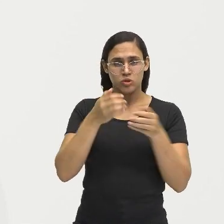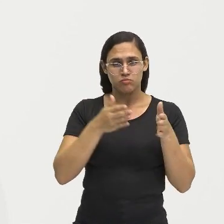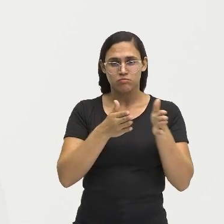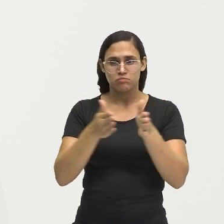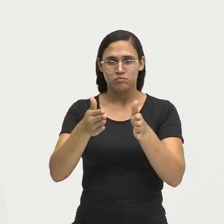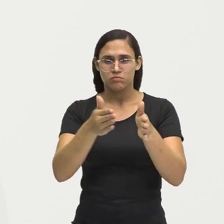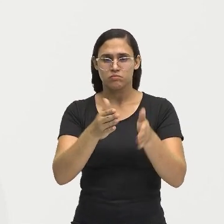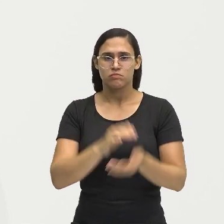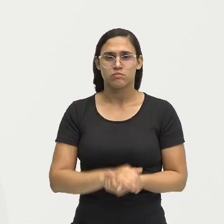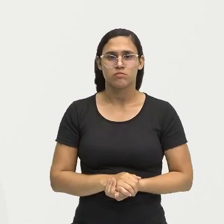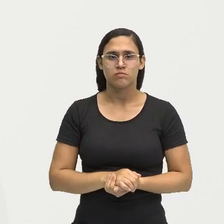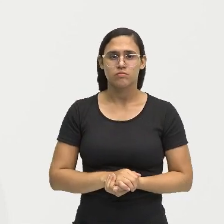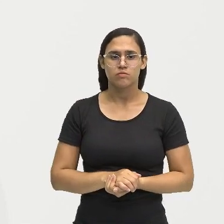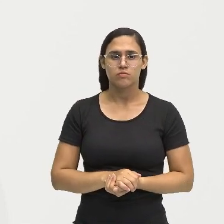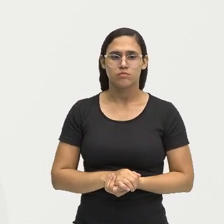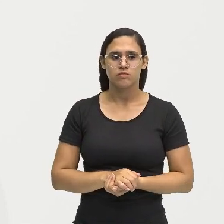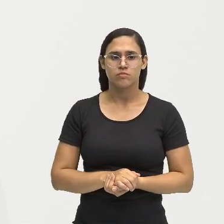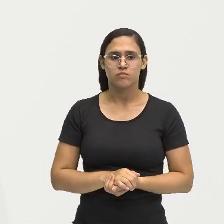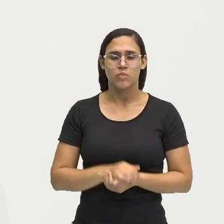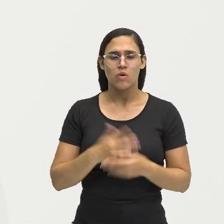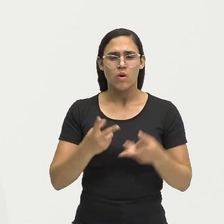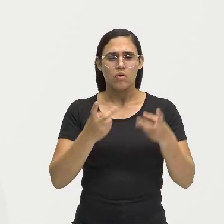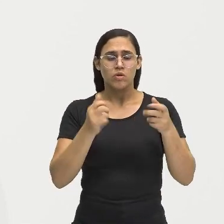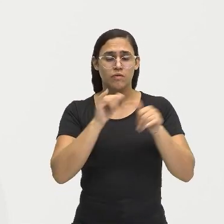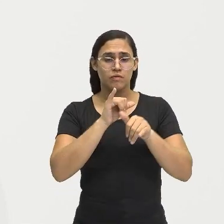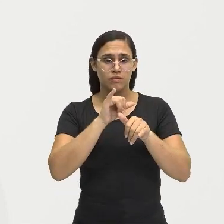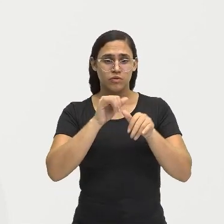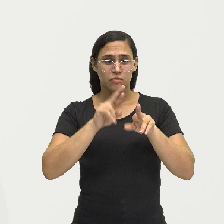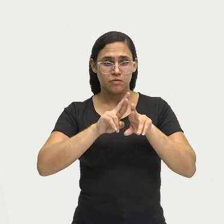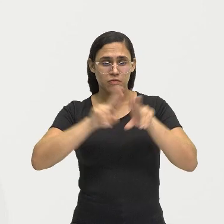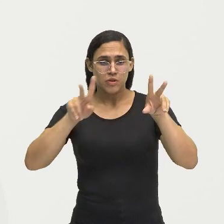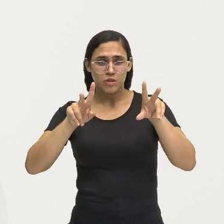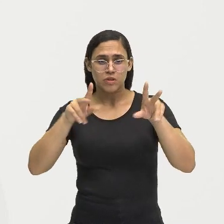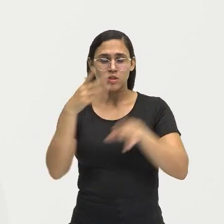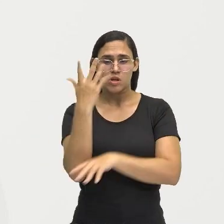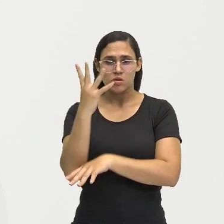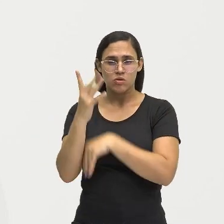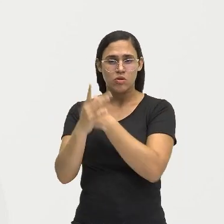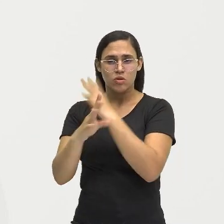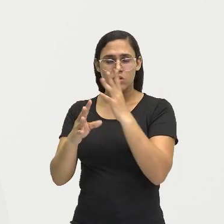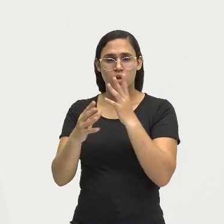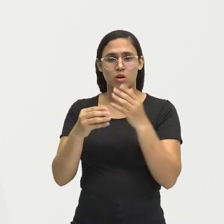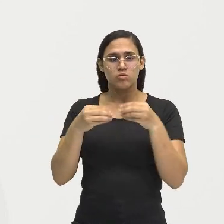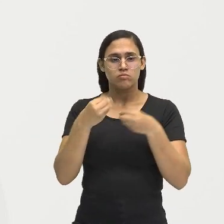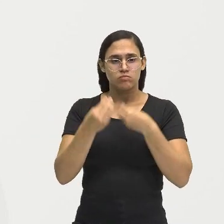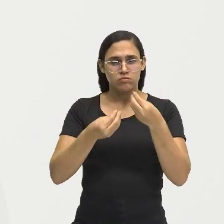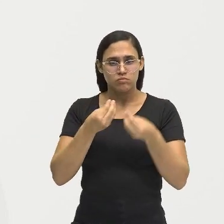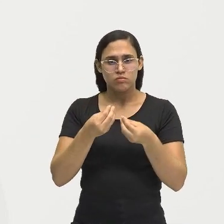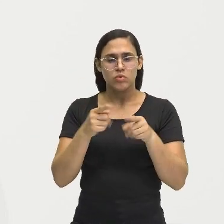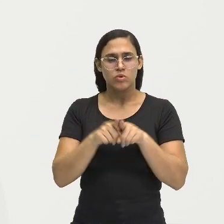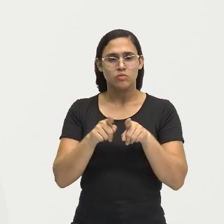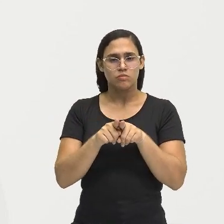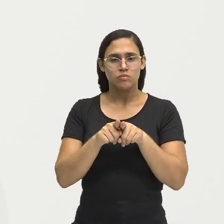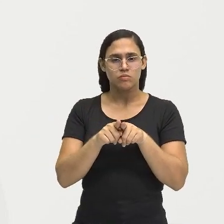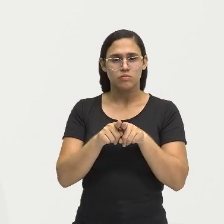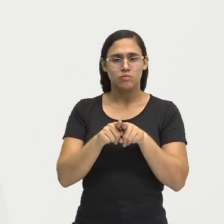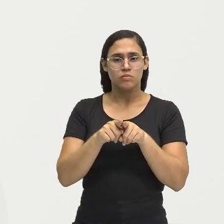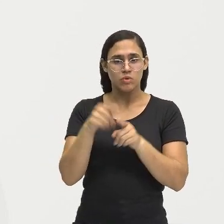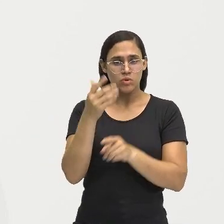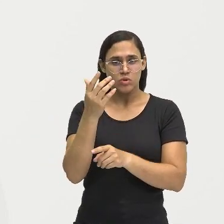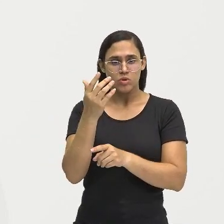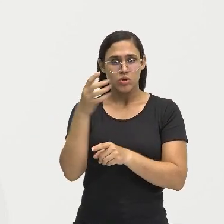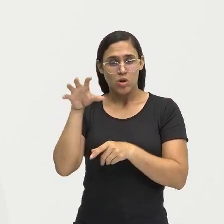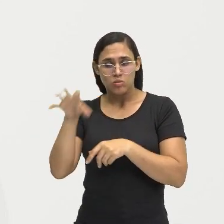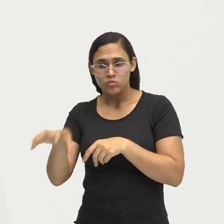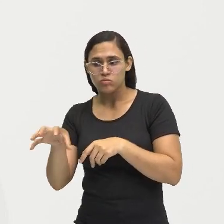tá? Que a gente pode observar. Então, a gente vai conseguir diferenciar aí as matas, né, das florestas de várzea e as florestas de igapó, tá? Então,